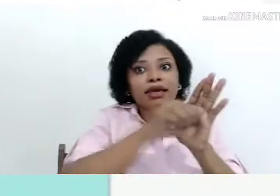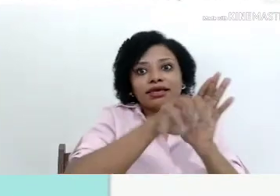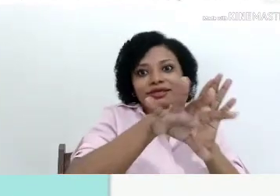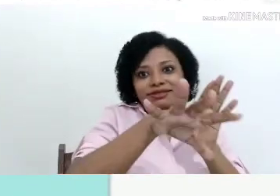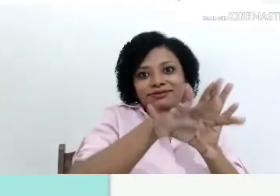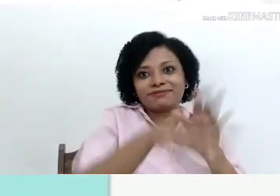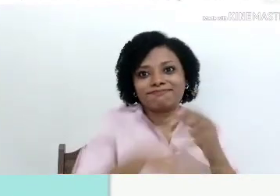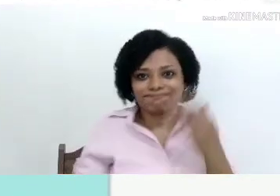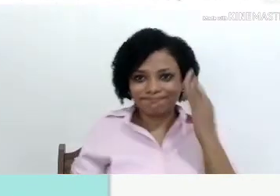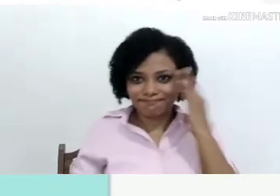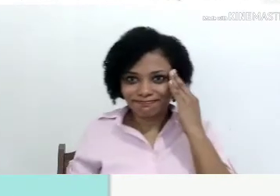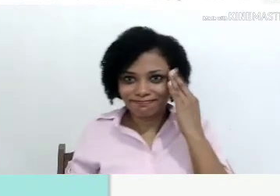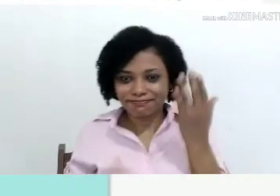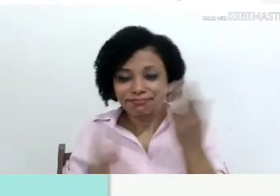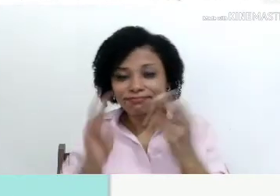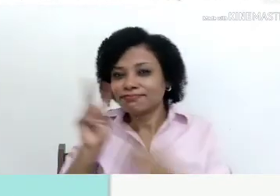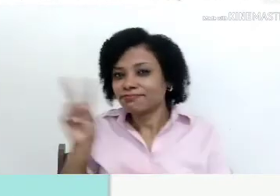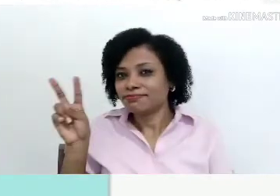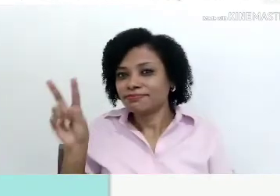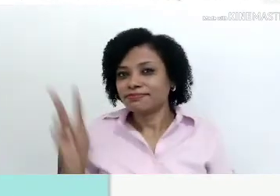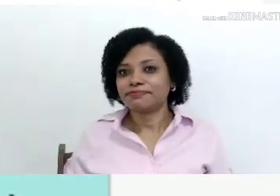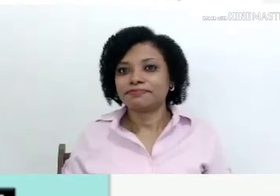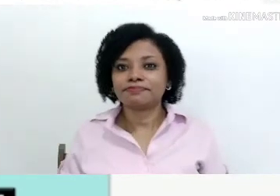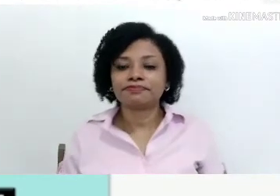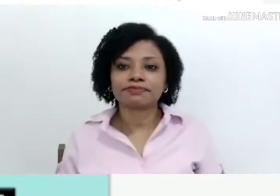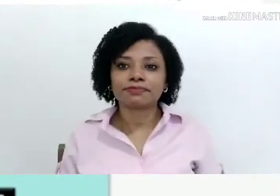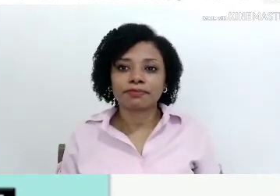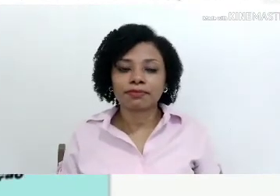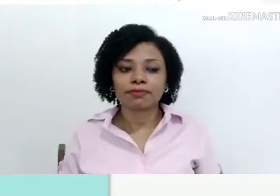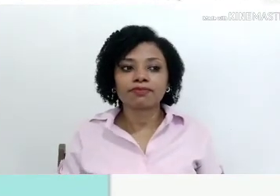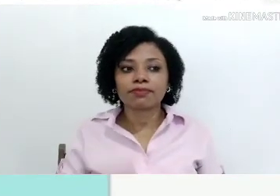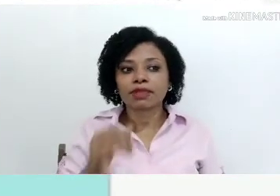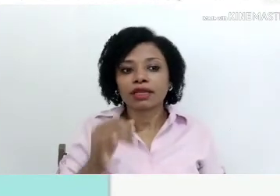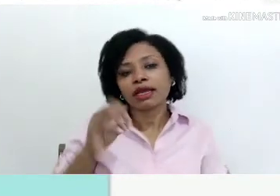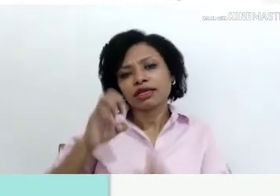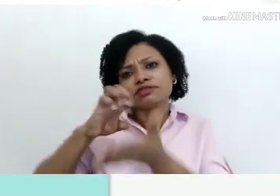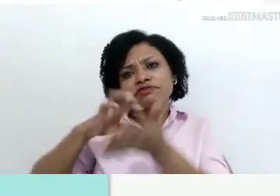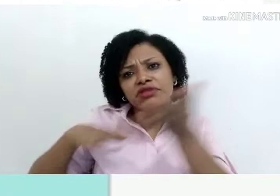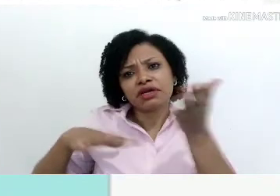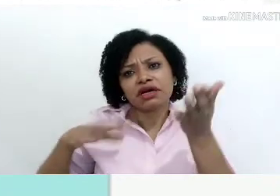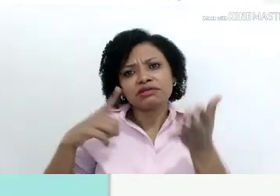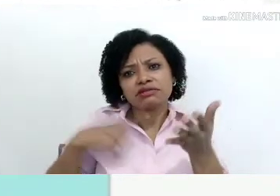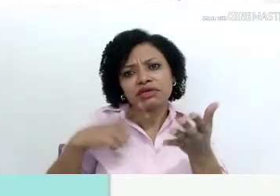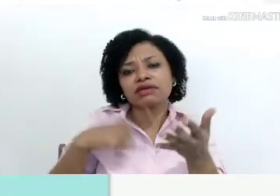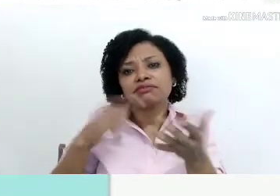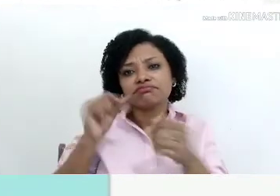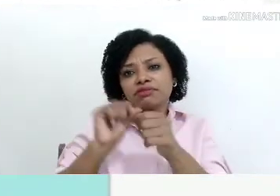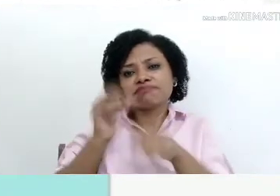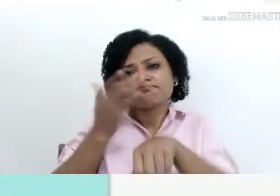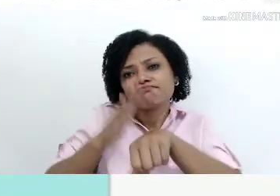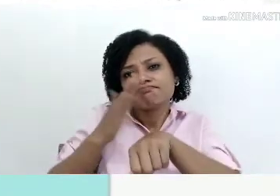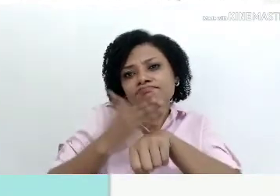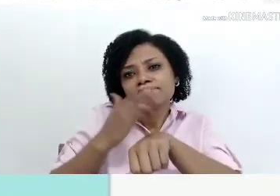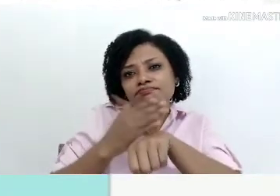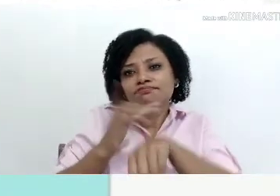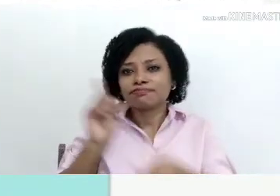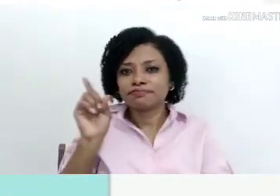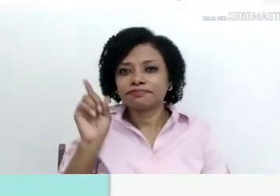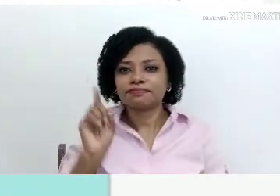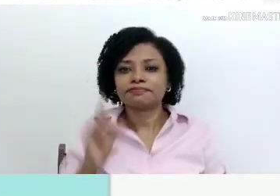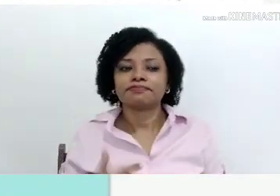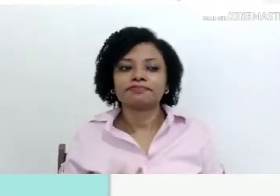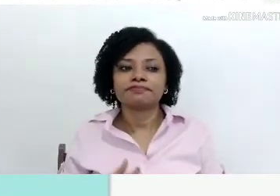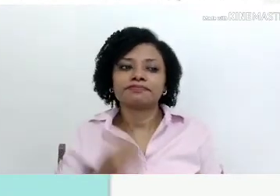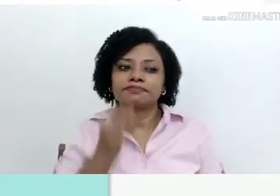Olha só. Aqui temos esse exercício e vamos comentar como é a realização dele. Eu tenho aqui,